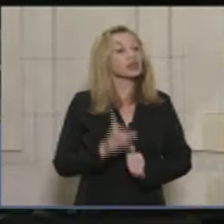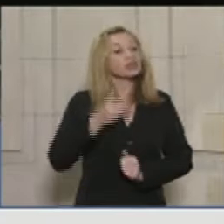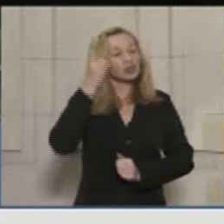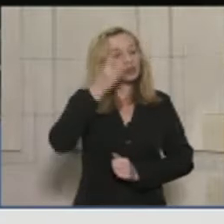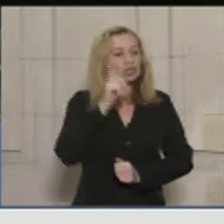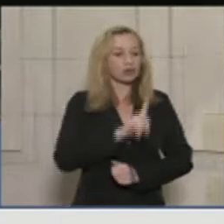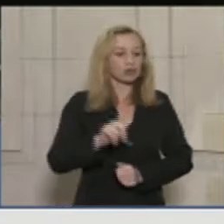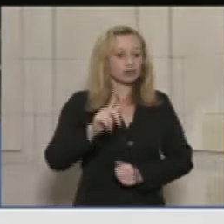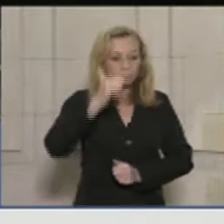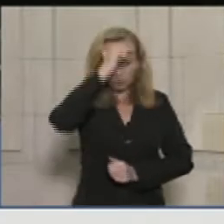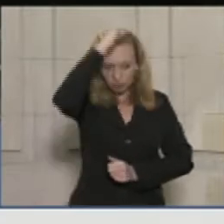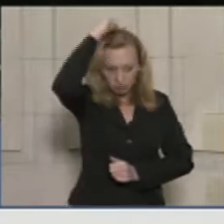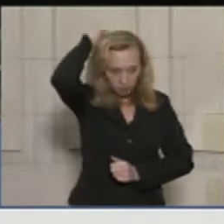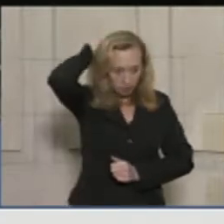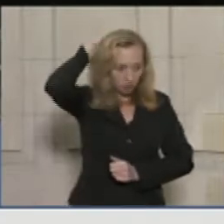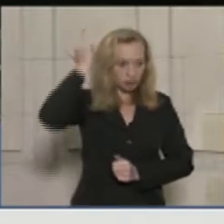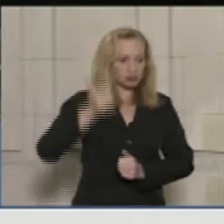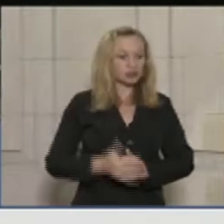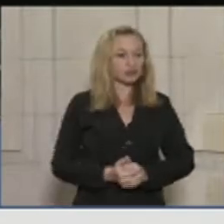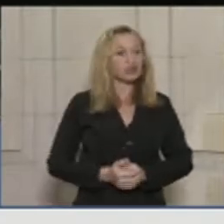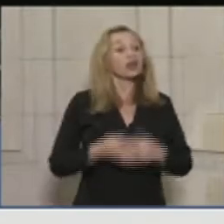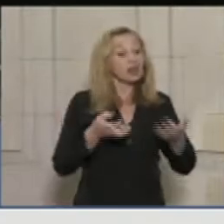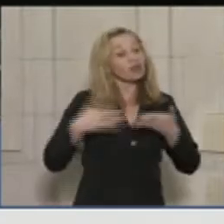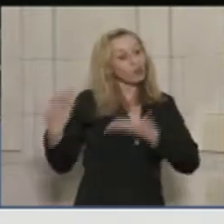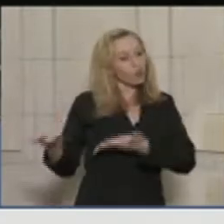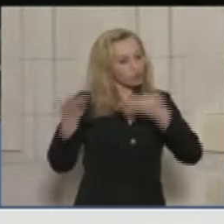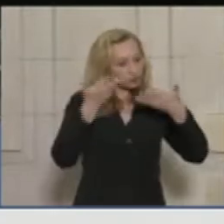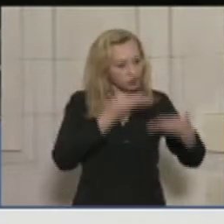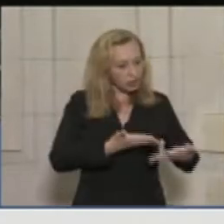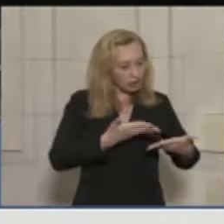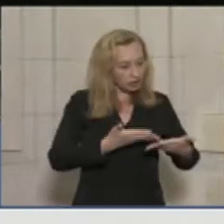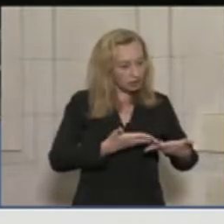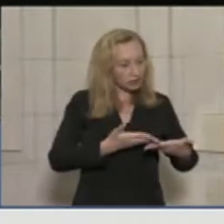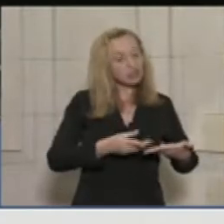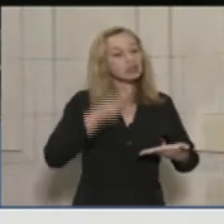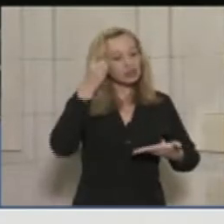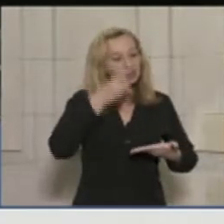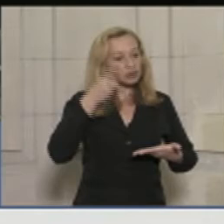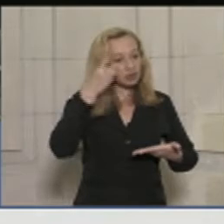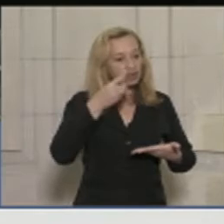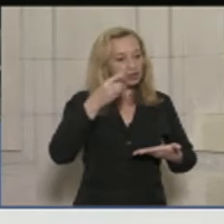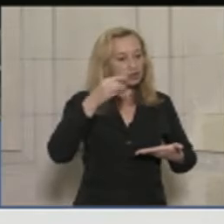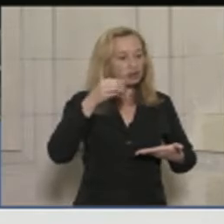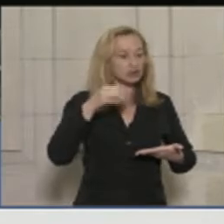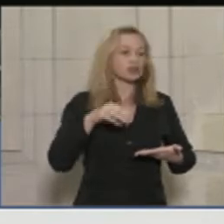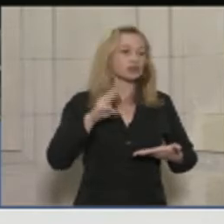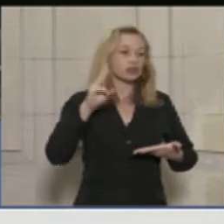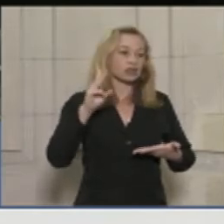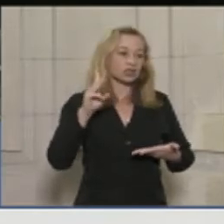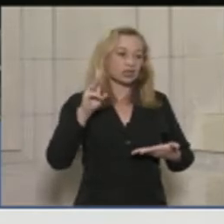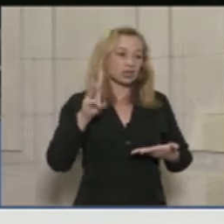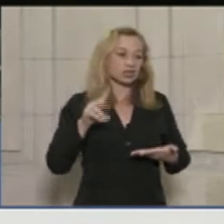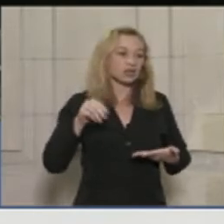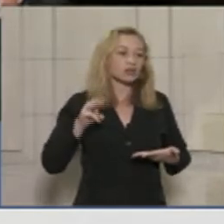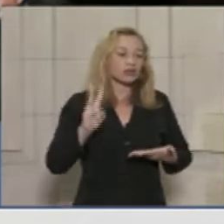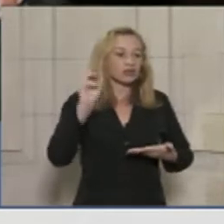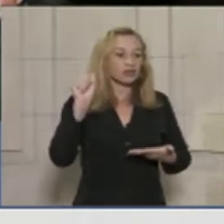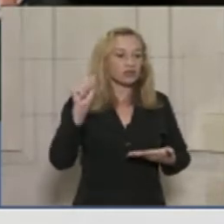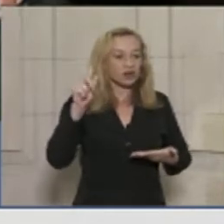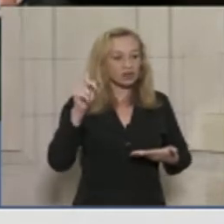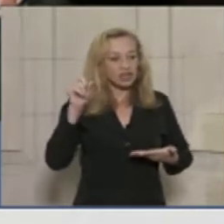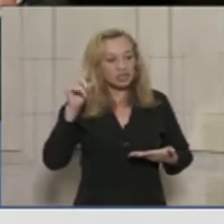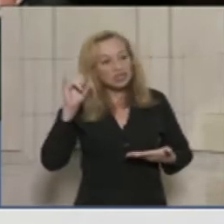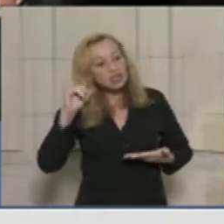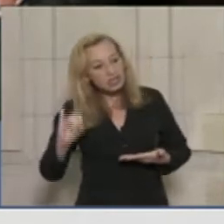Deputado Luiz Paulo. Quero convidar o deputado Valdeci da Saúde para assumir